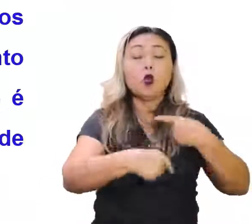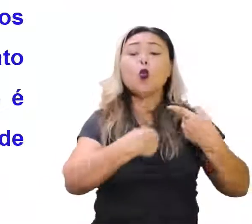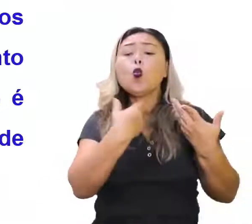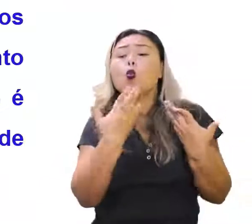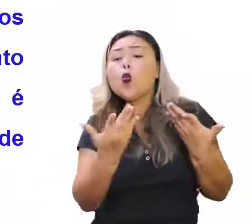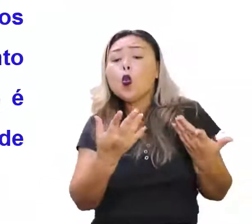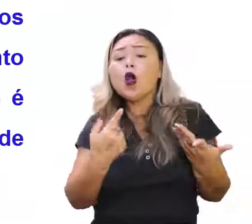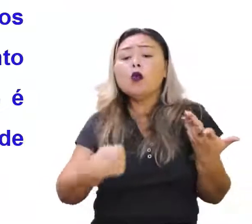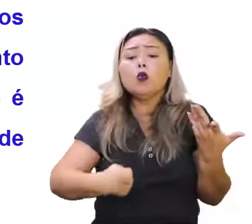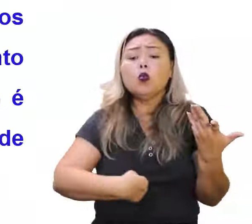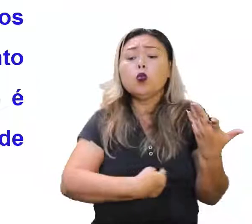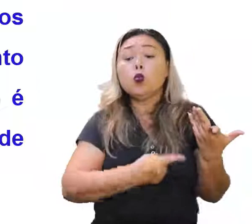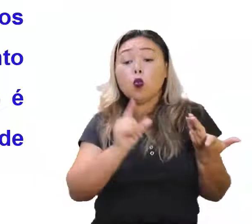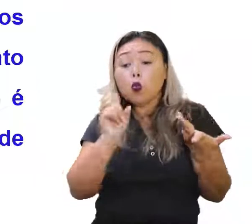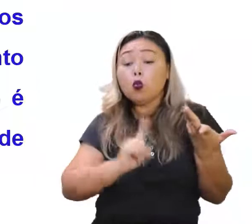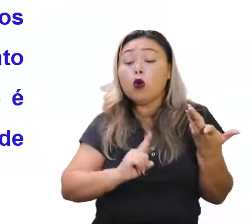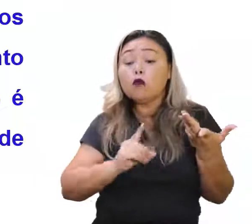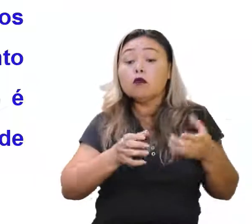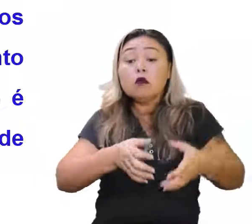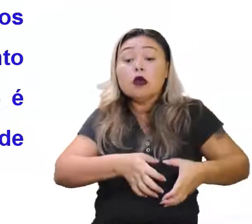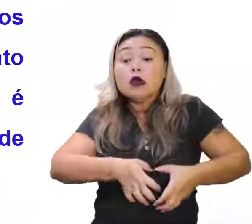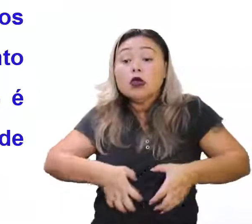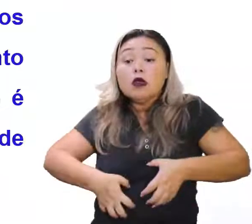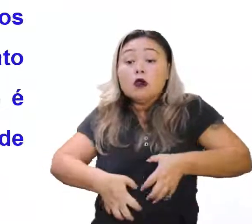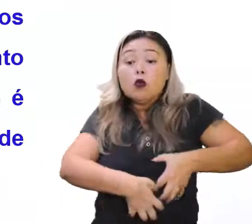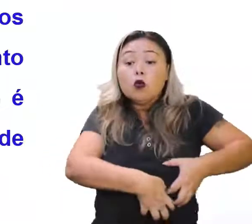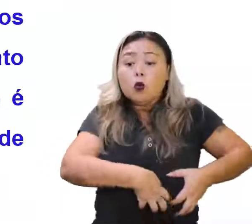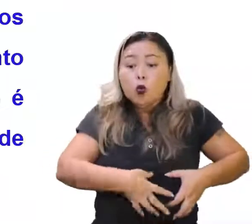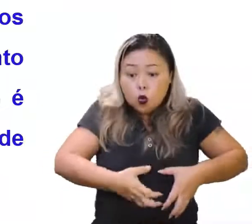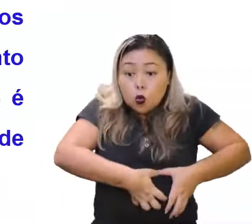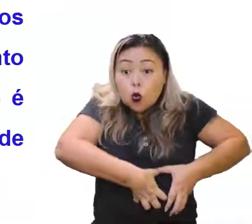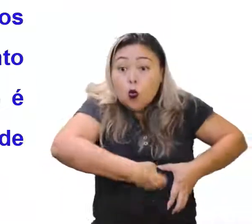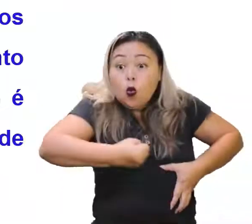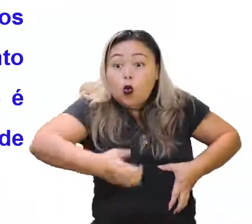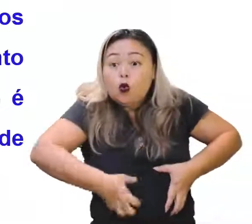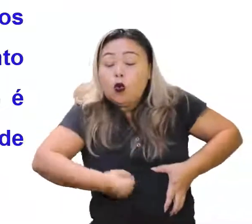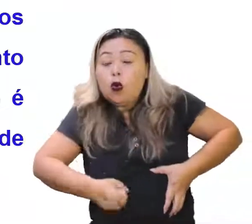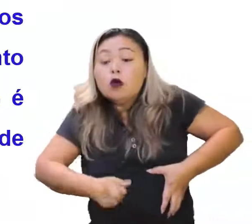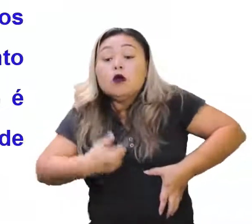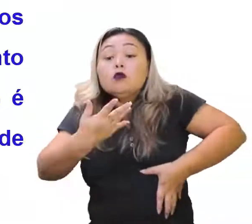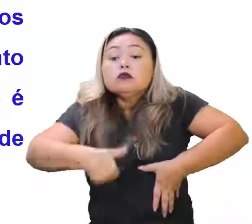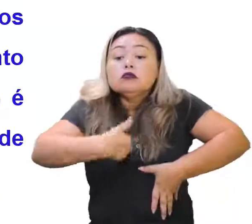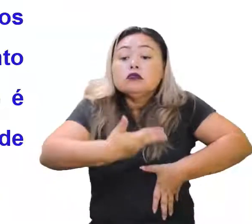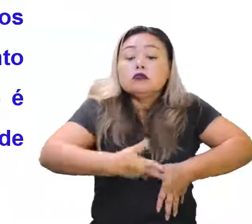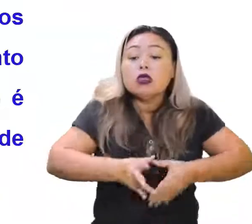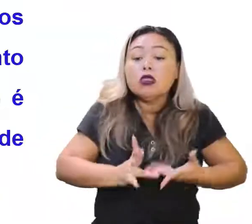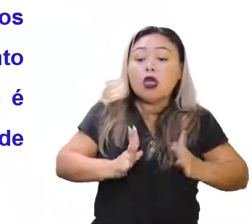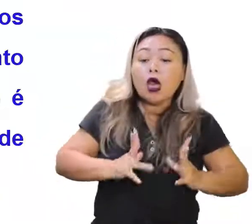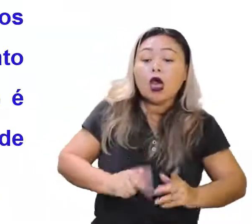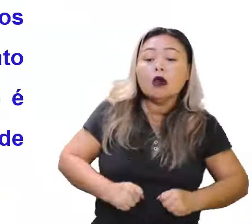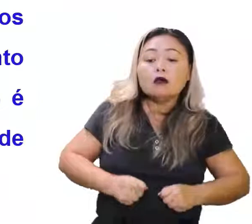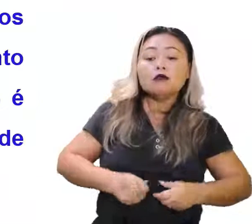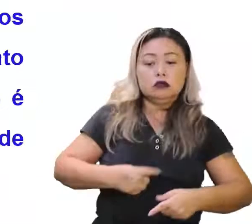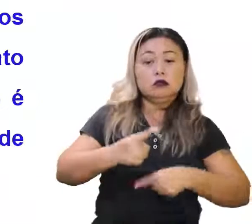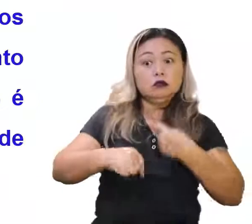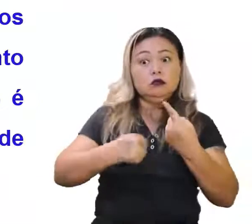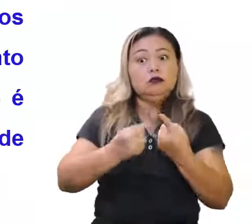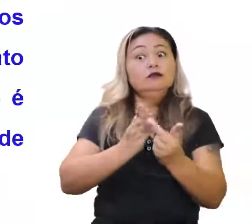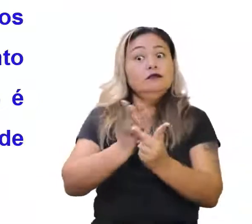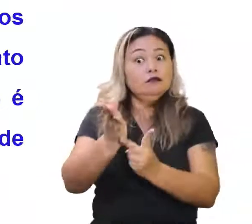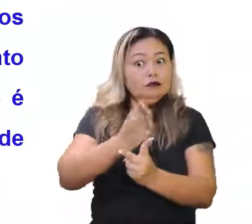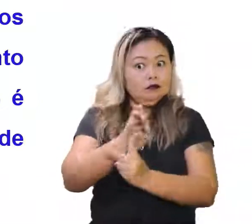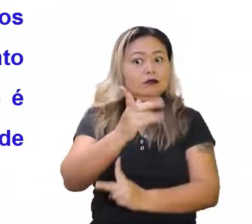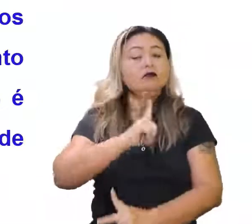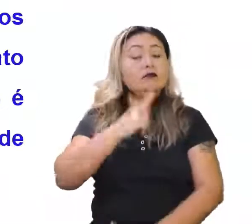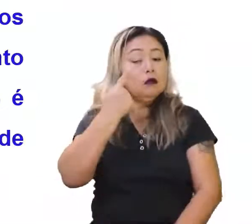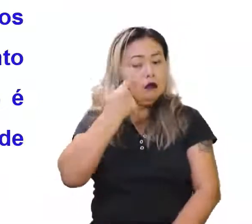qual tripa, qual é a porção, que parte, como se retira, qual é o processo de higienização.